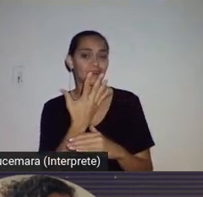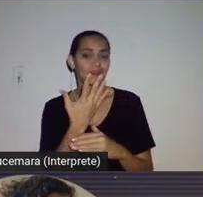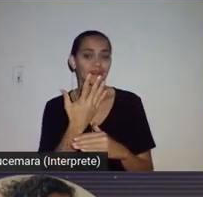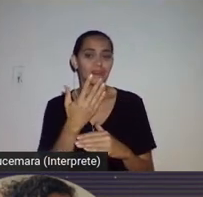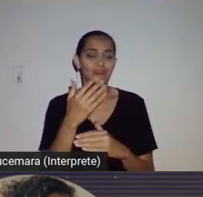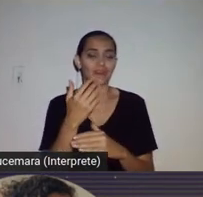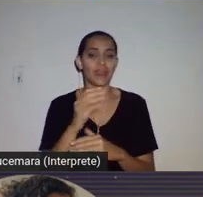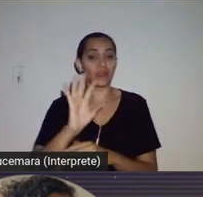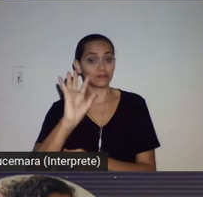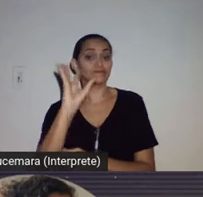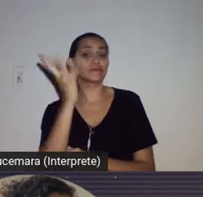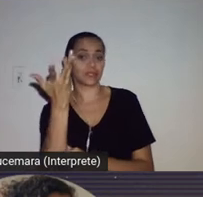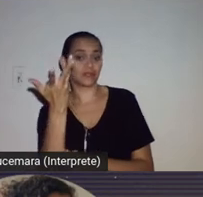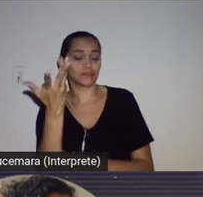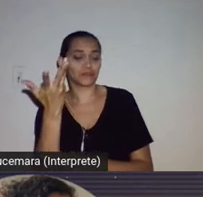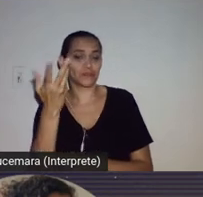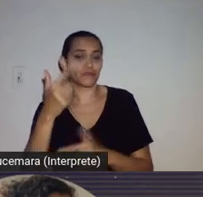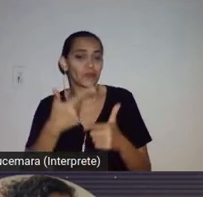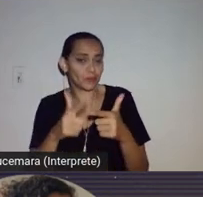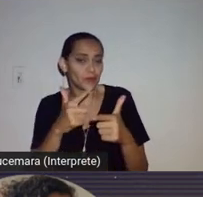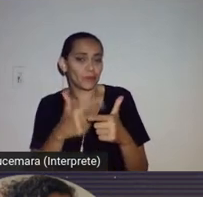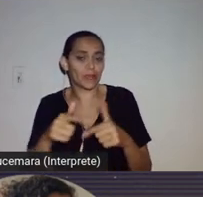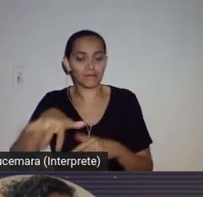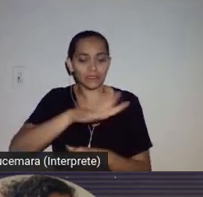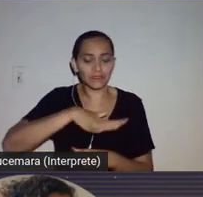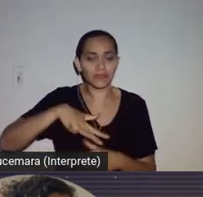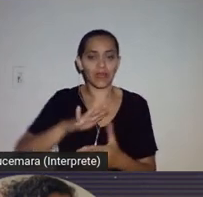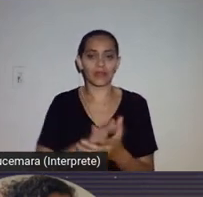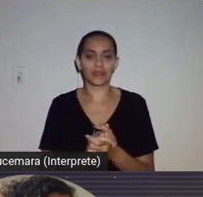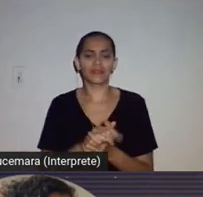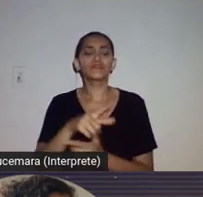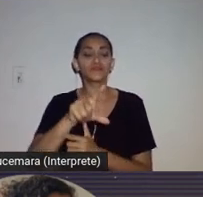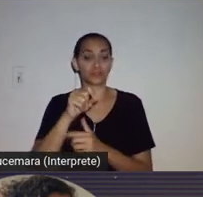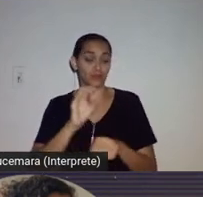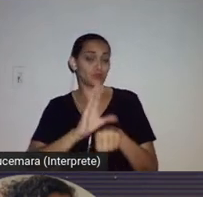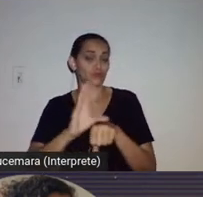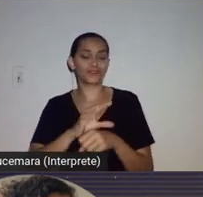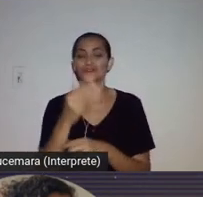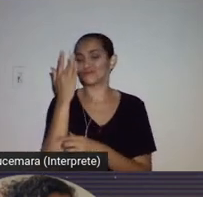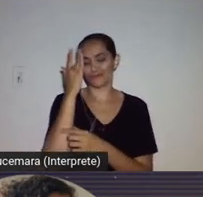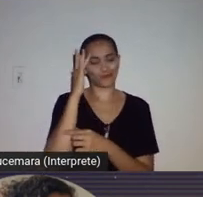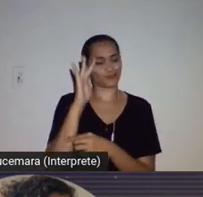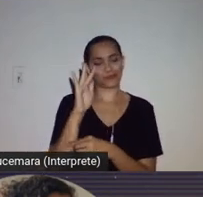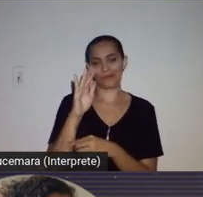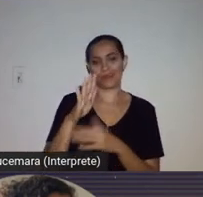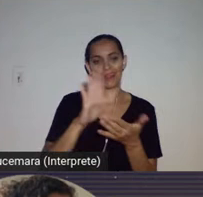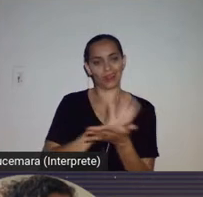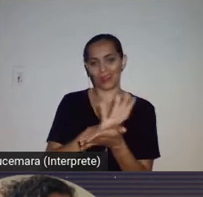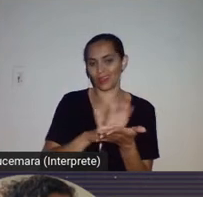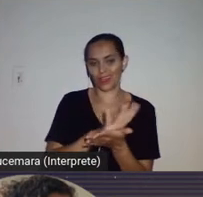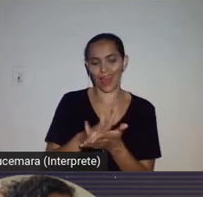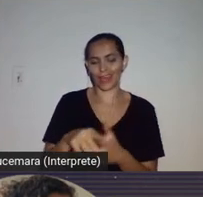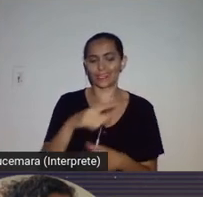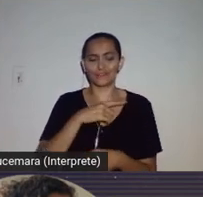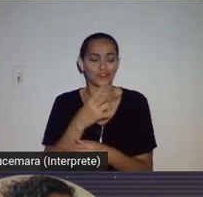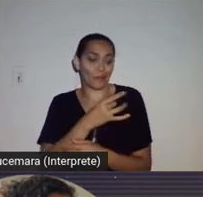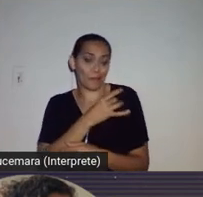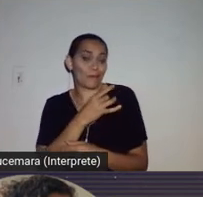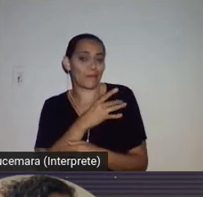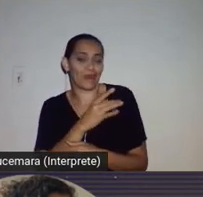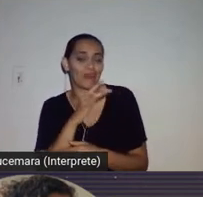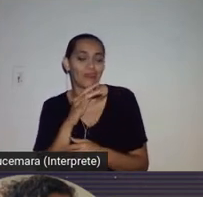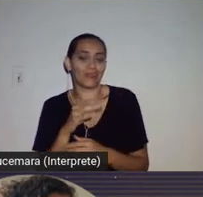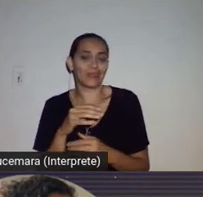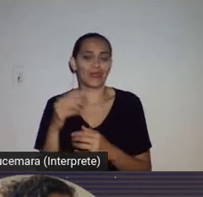resolver com programação. Quando eu decidi entrar no curso, eu não sabia muito sobre programação. Na verdade, eu acho que eu tinha até um certo receio e uma